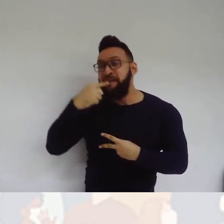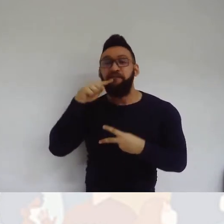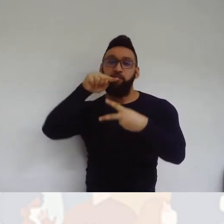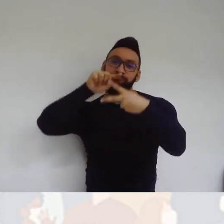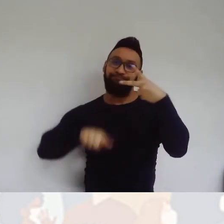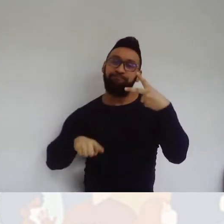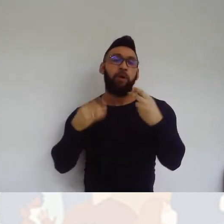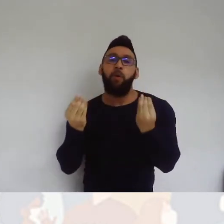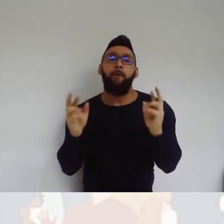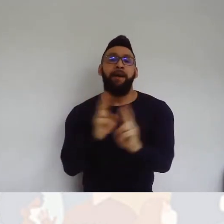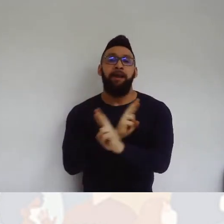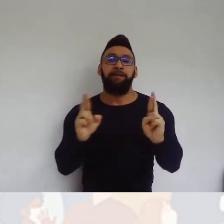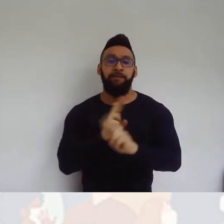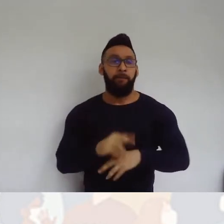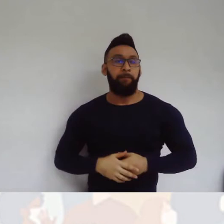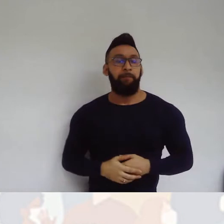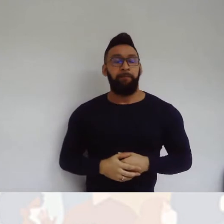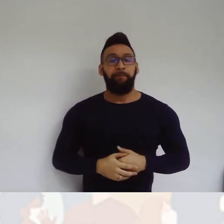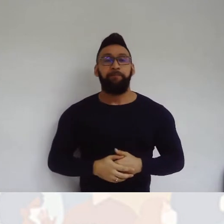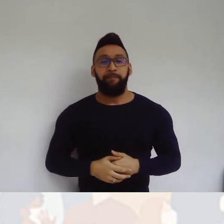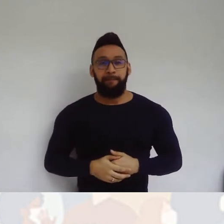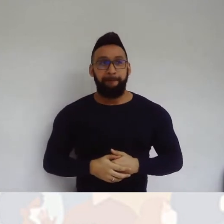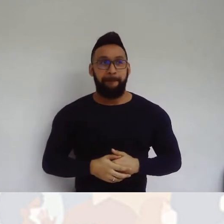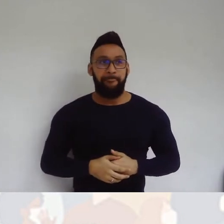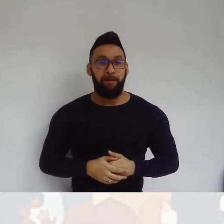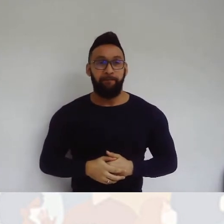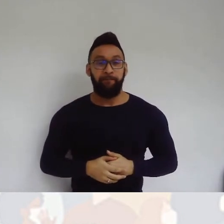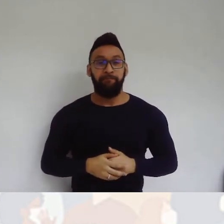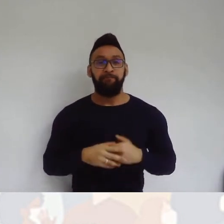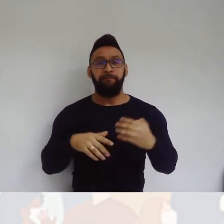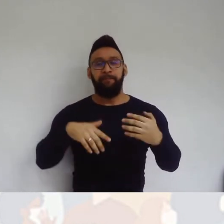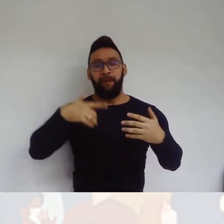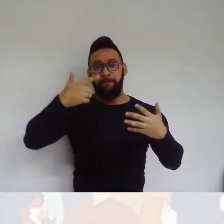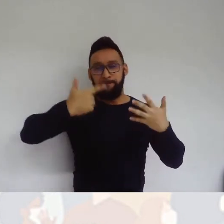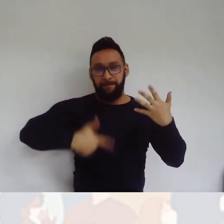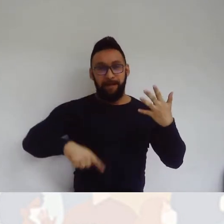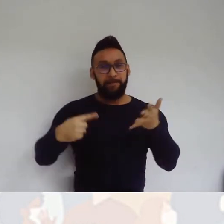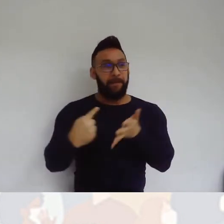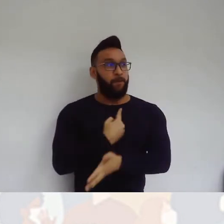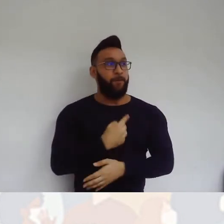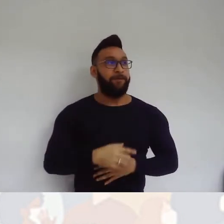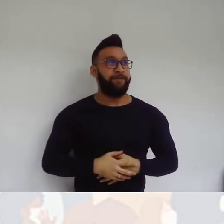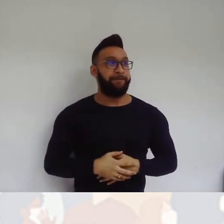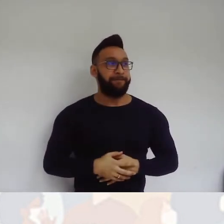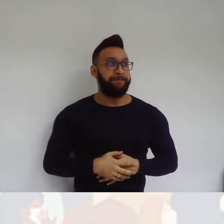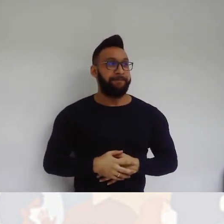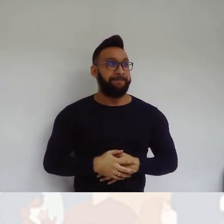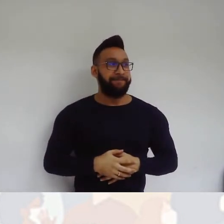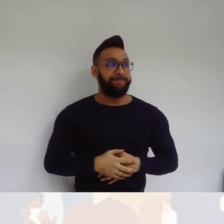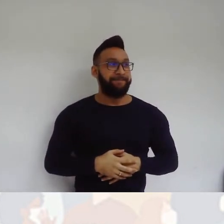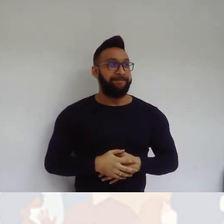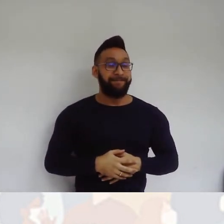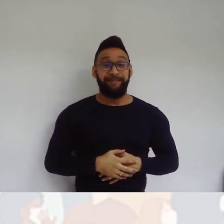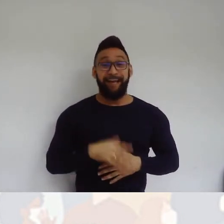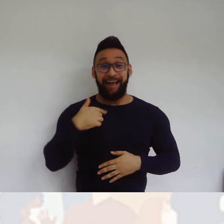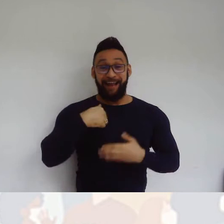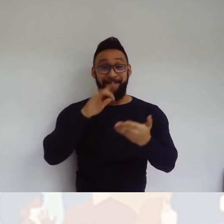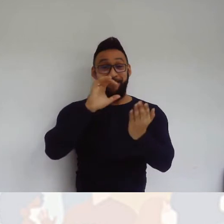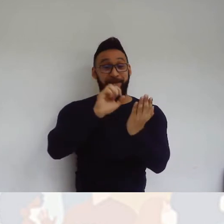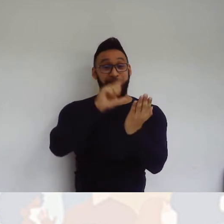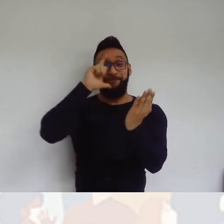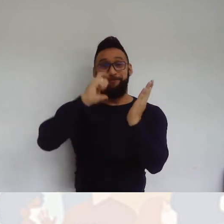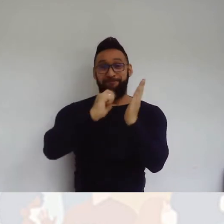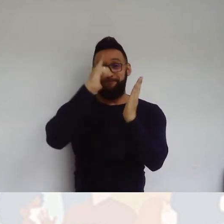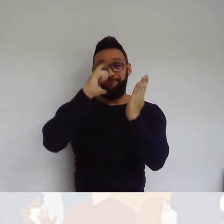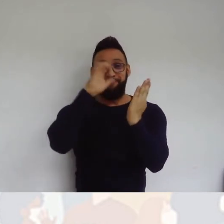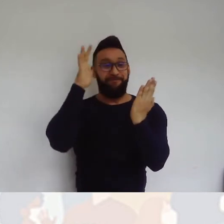E tem uma outra também aqui. Eu estou usando aqui as várias plataformas, gente, para poder... Estava